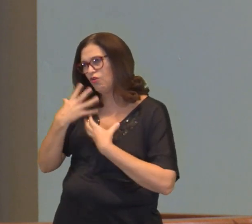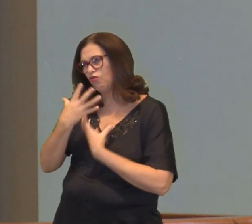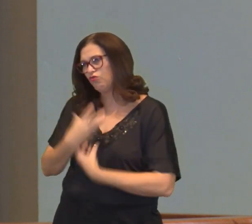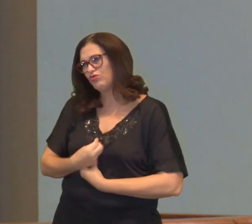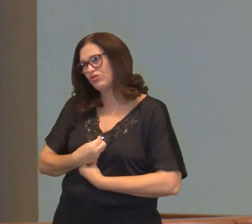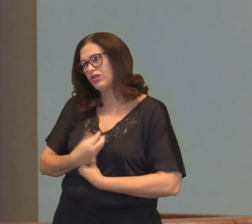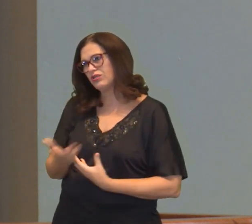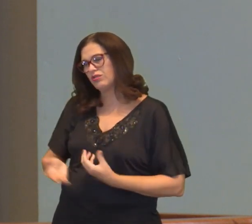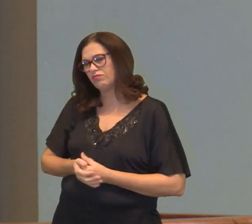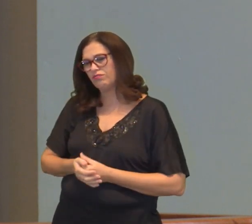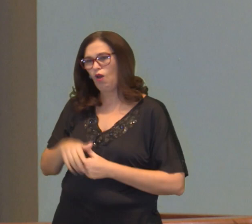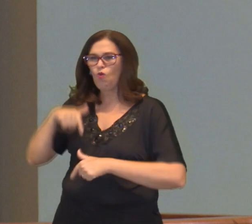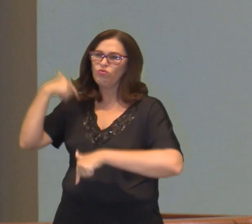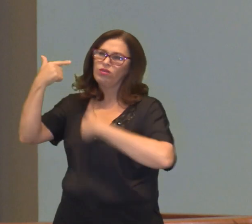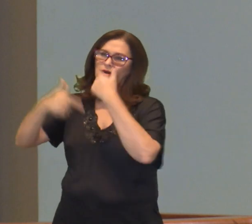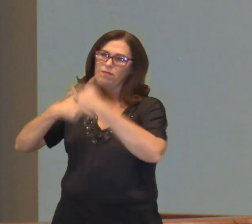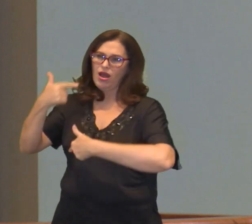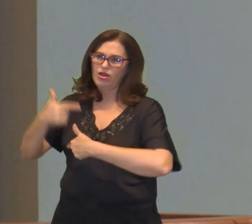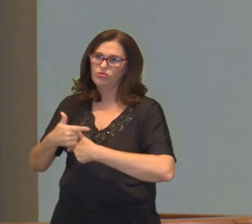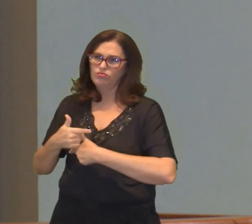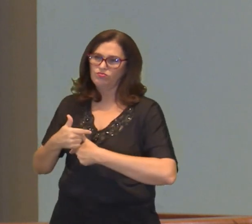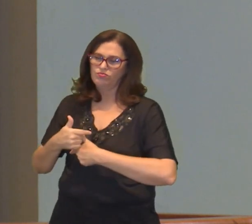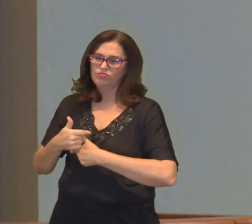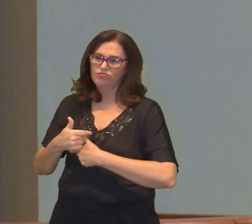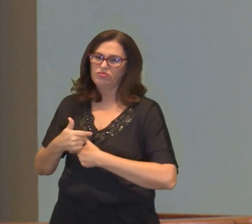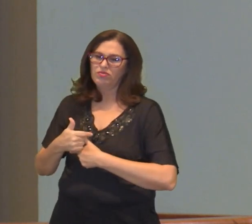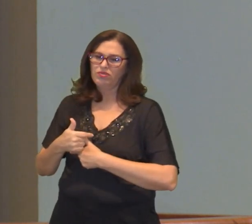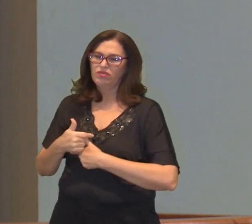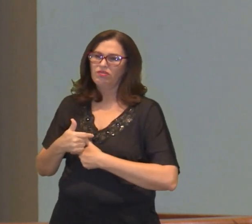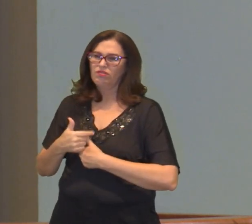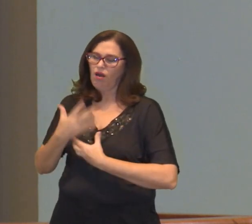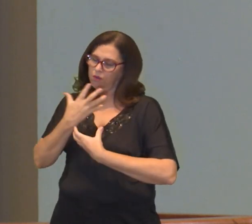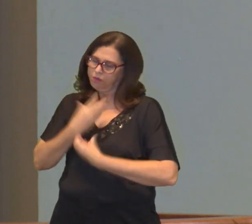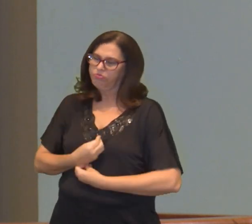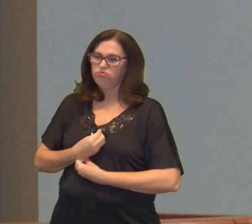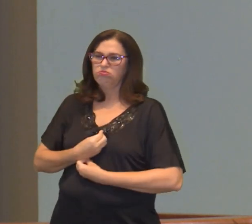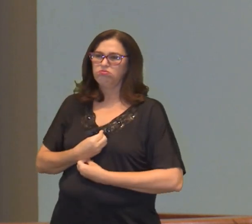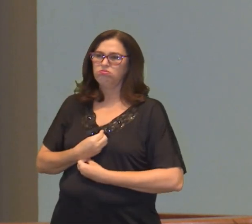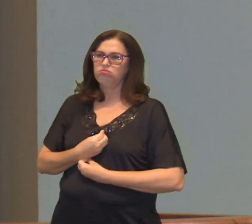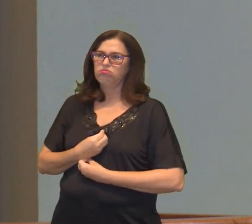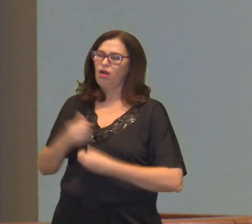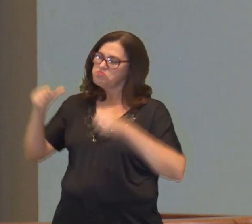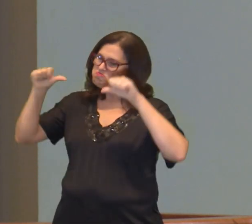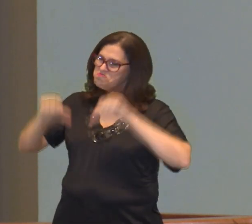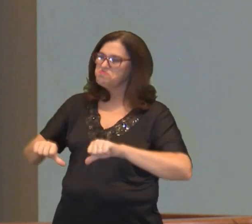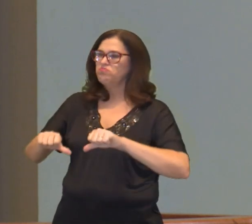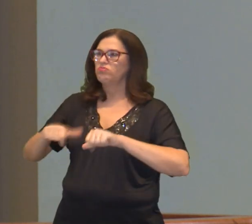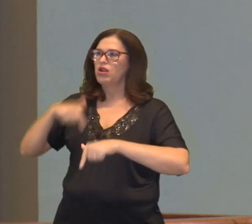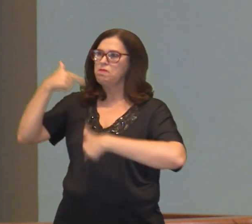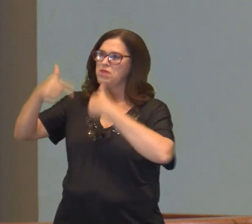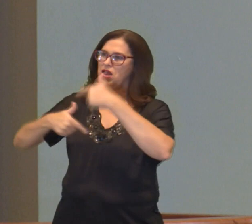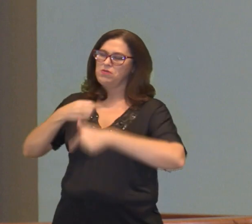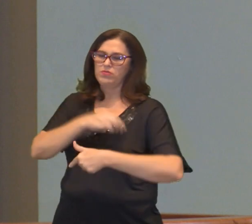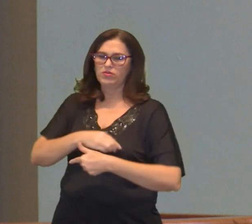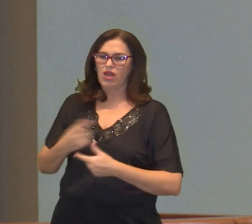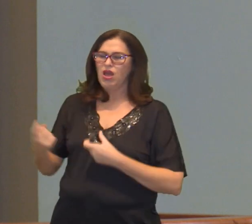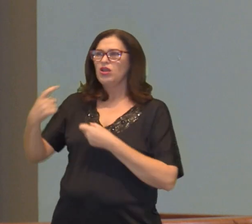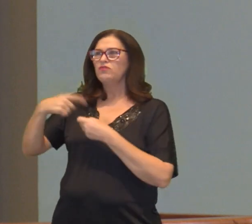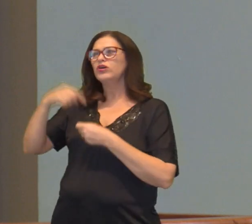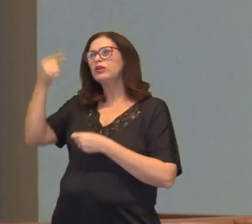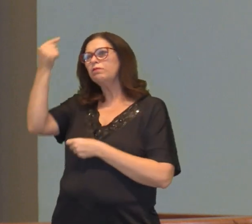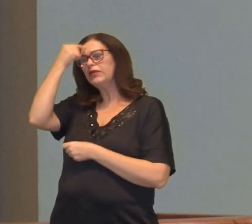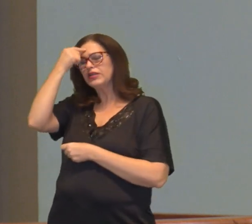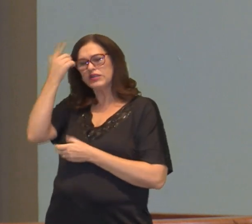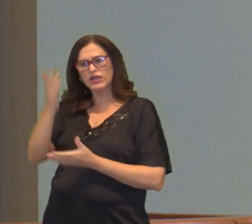O trabalho dele foi realmente um fracasso total. E ele volta pensando,